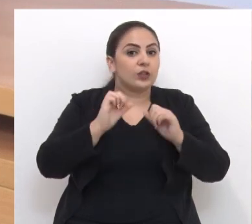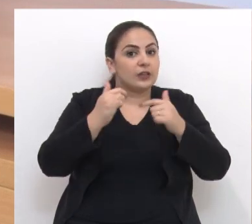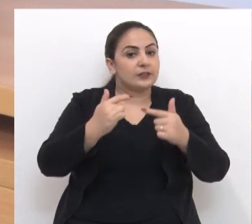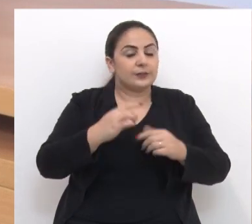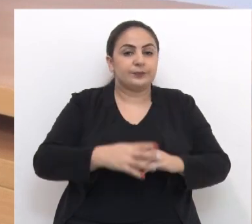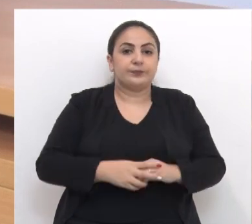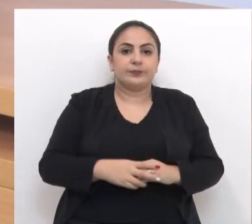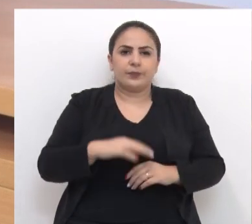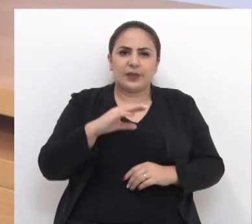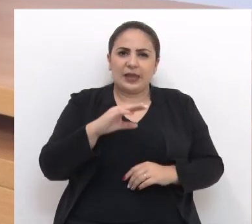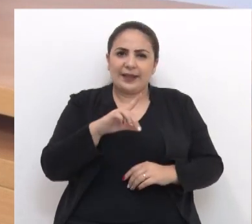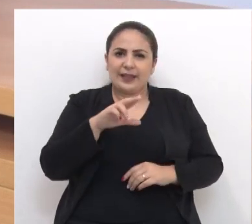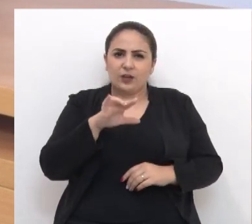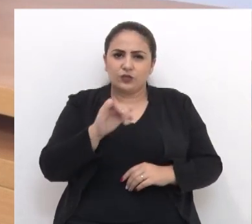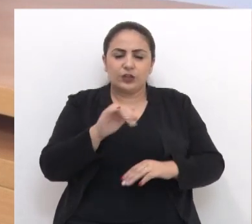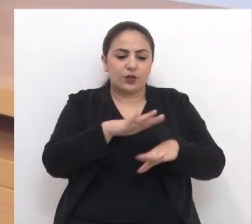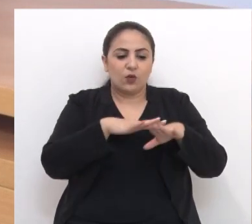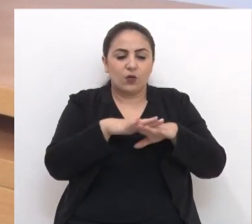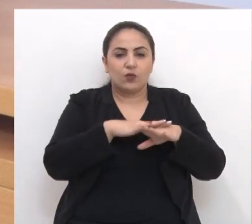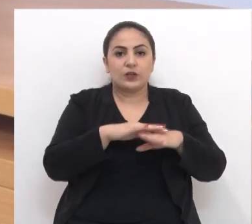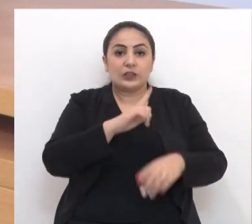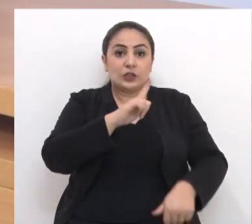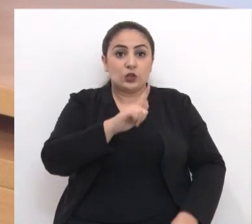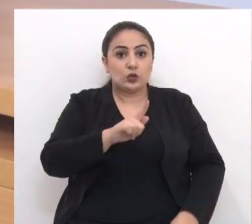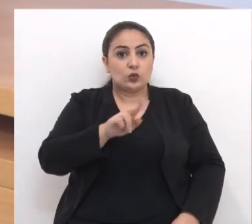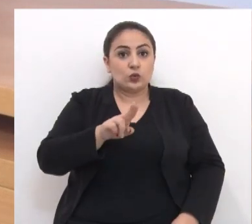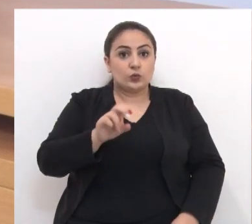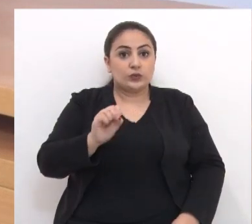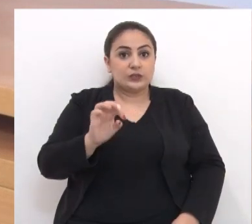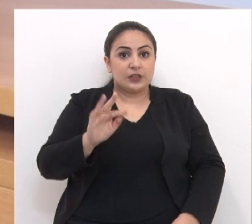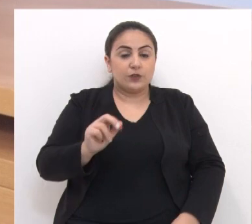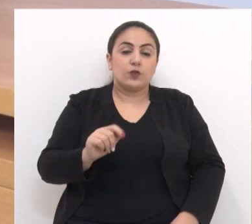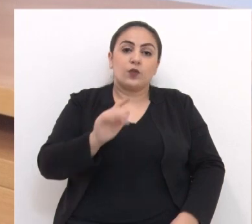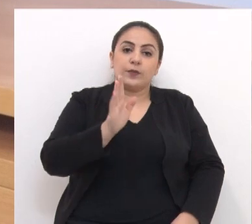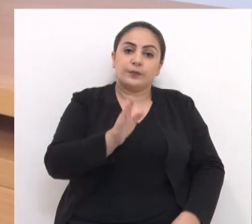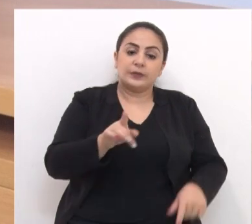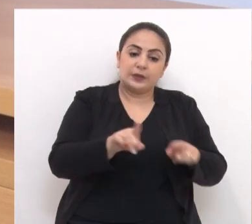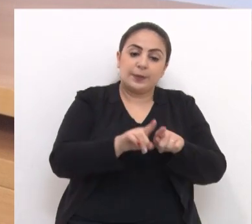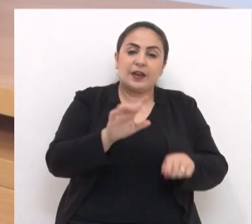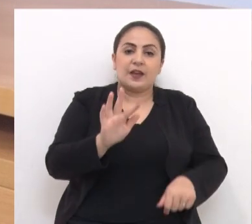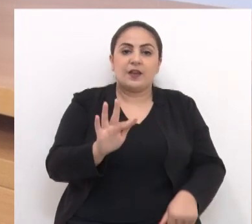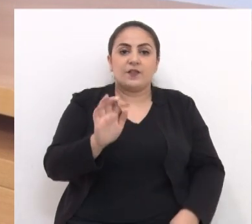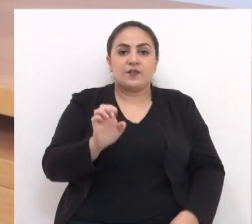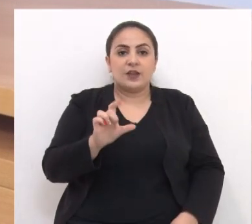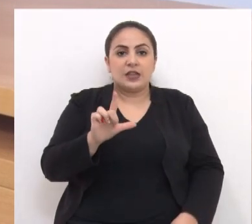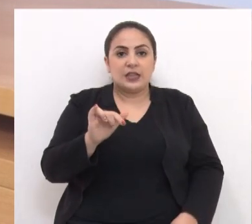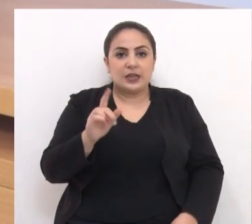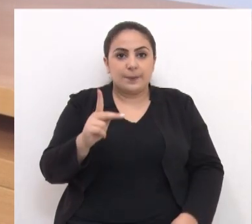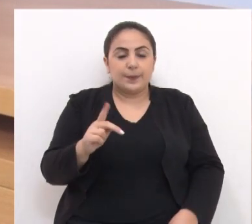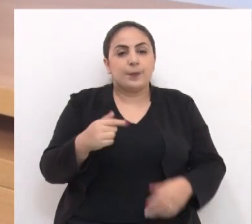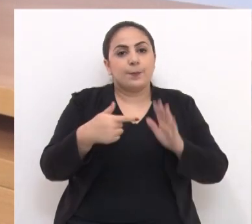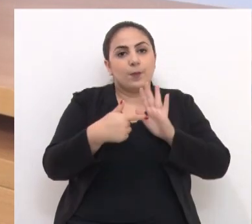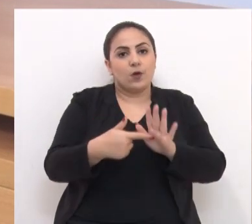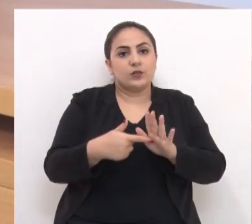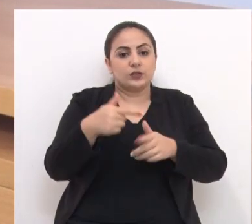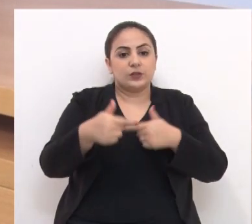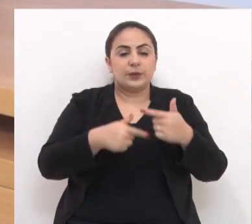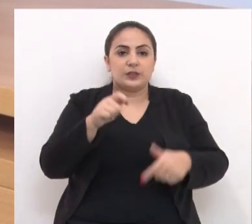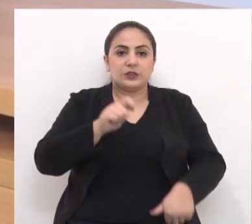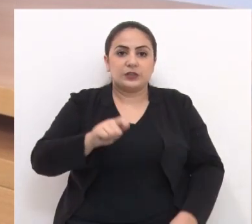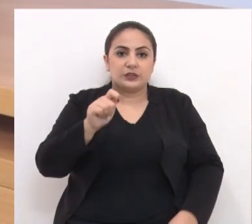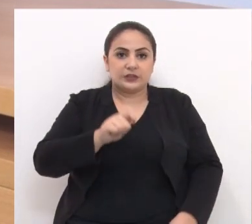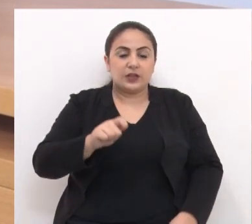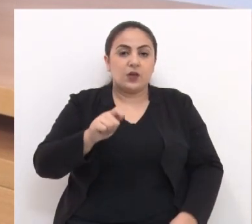Ação. A jornalista Cláudia Tainá conversa com Gustavo da Luz e Felipe Henrique Leso, que apresentam o trabalho